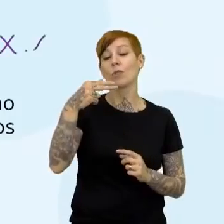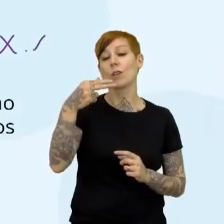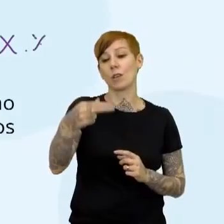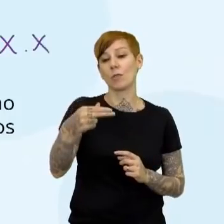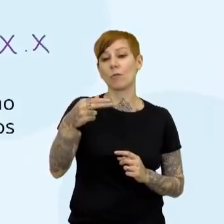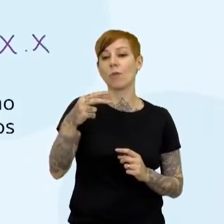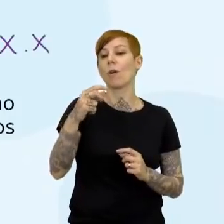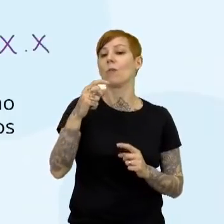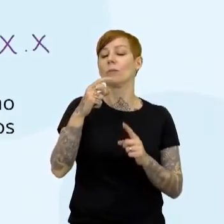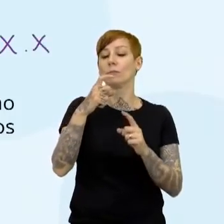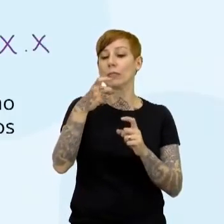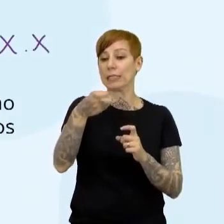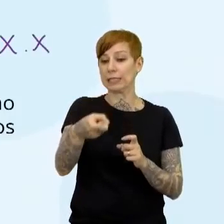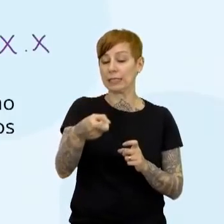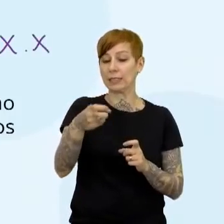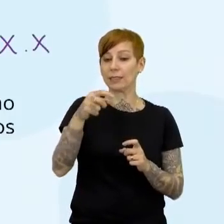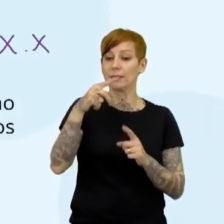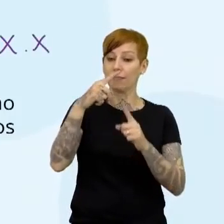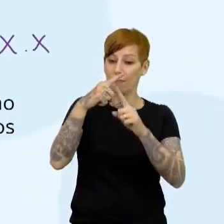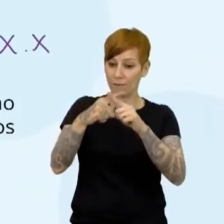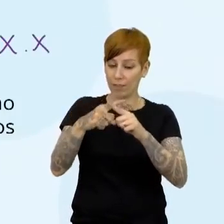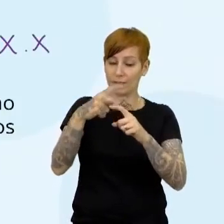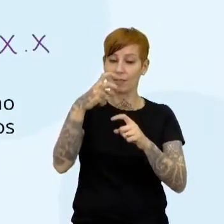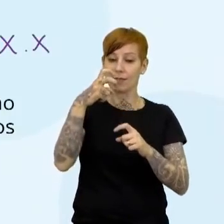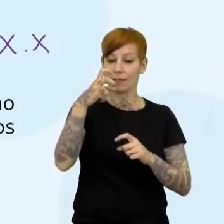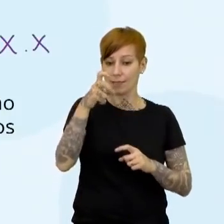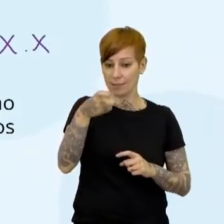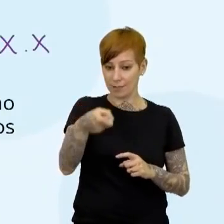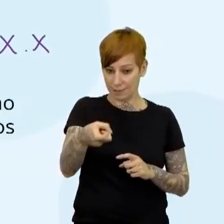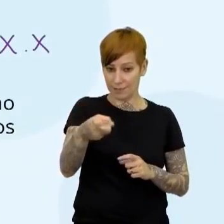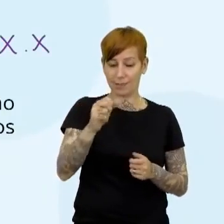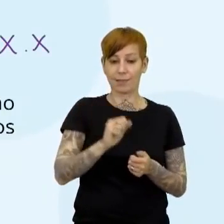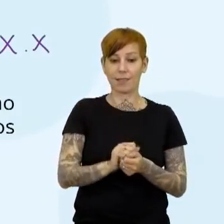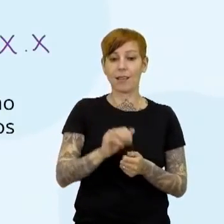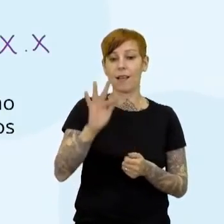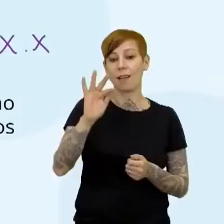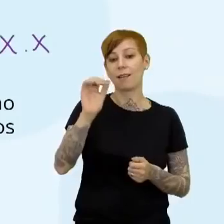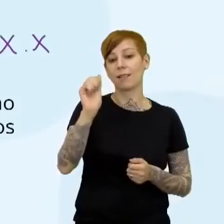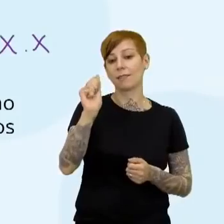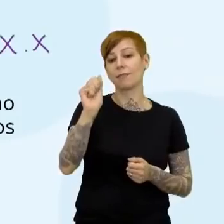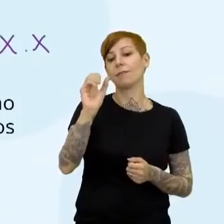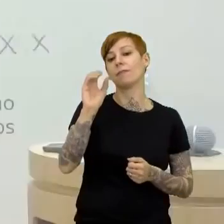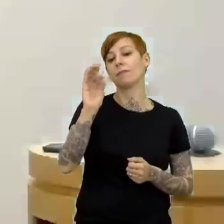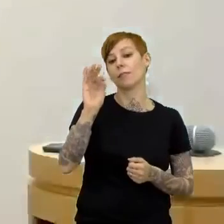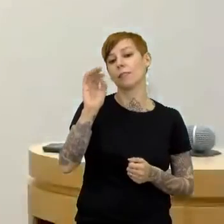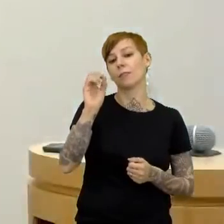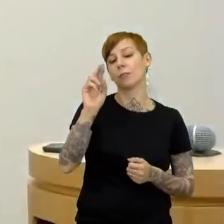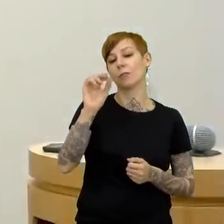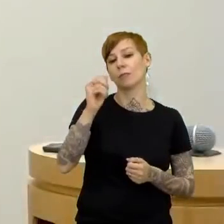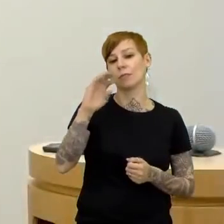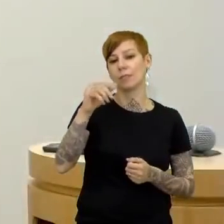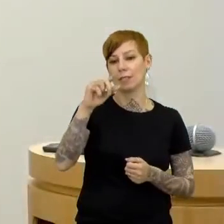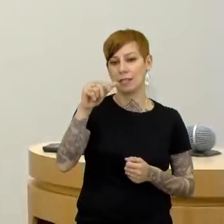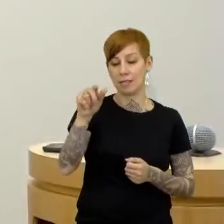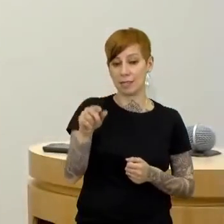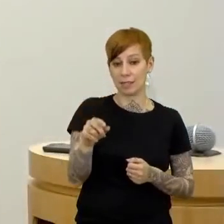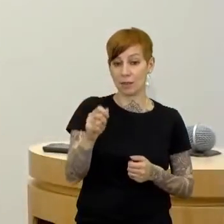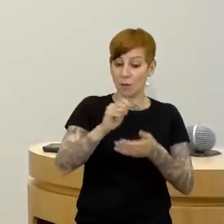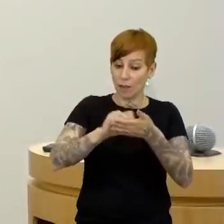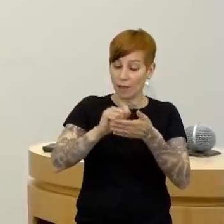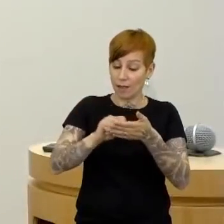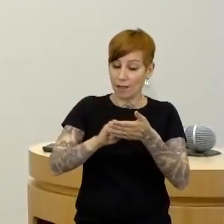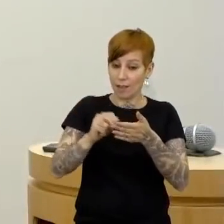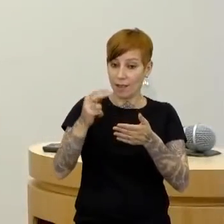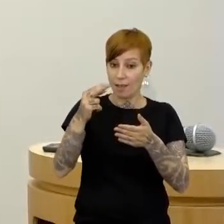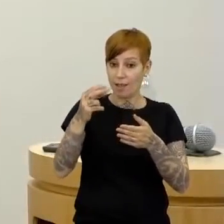fazer XX então faturar é escrever na forma de produto tá certo é o que a gente